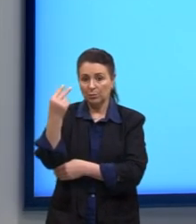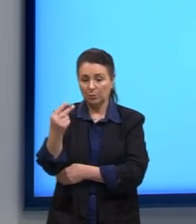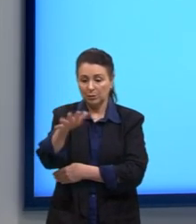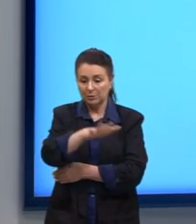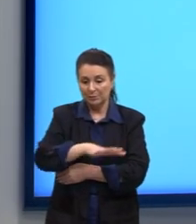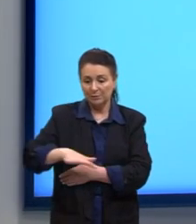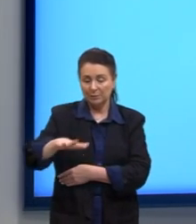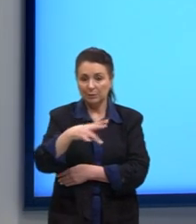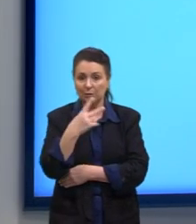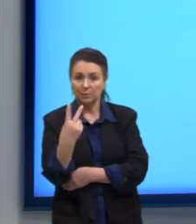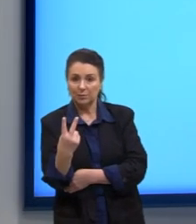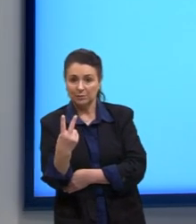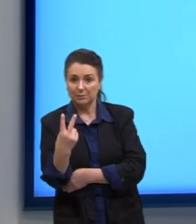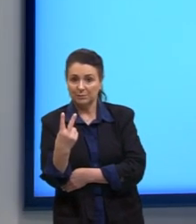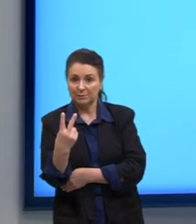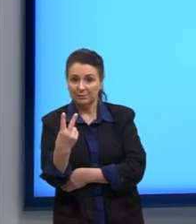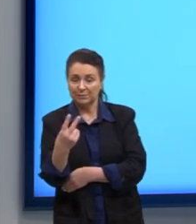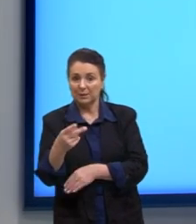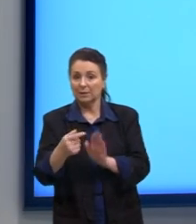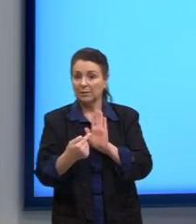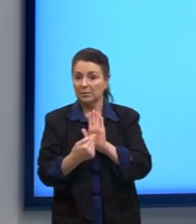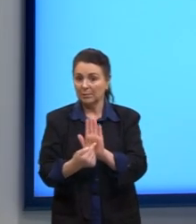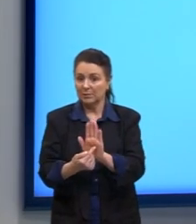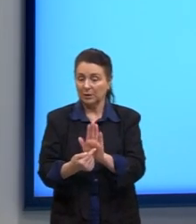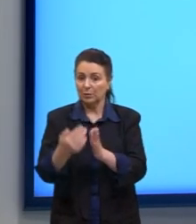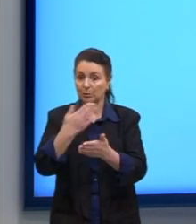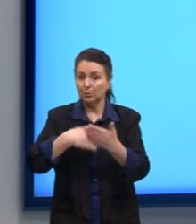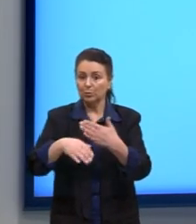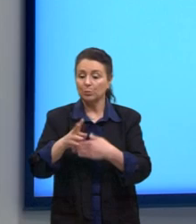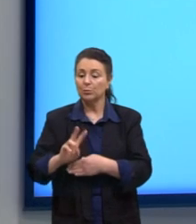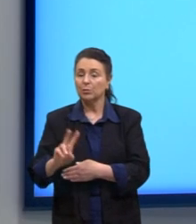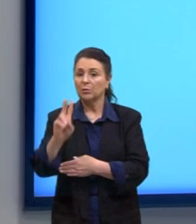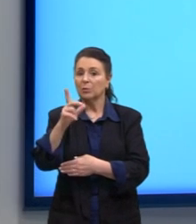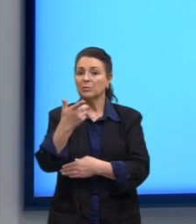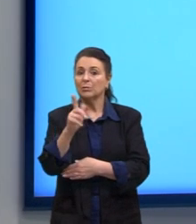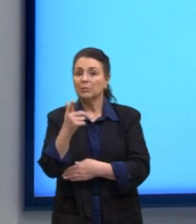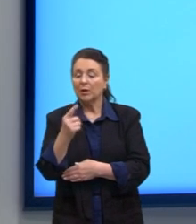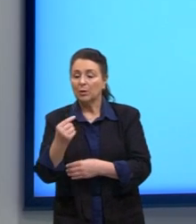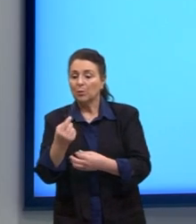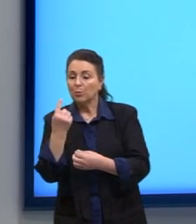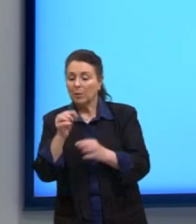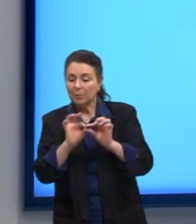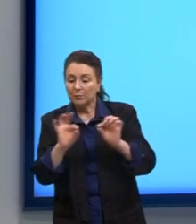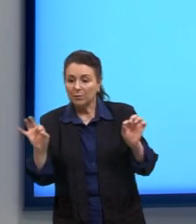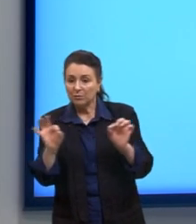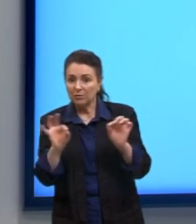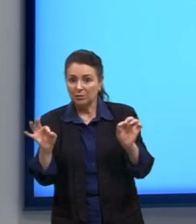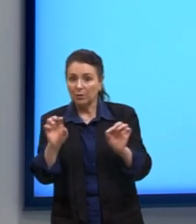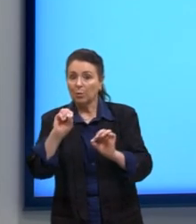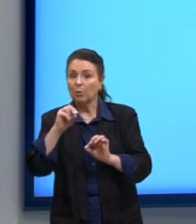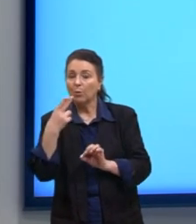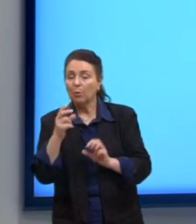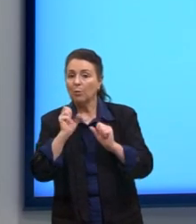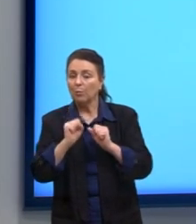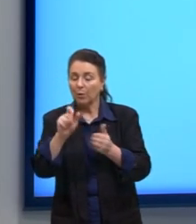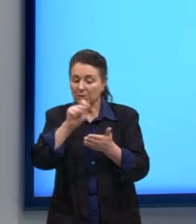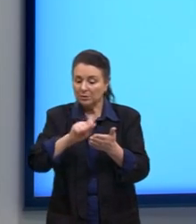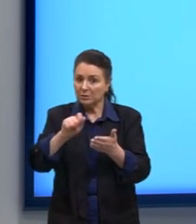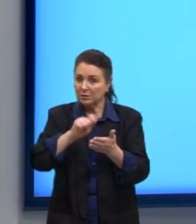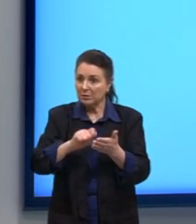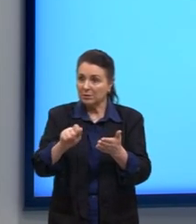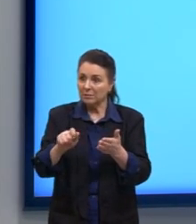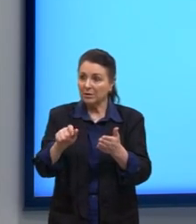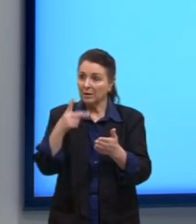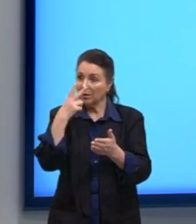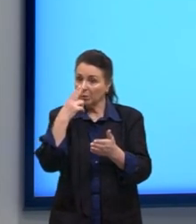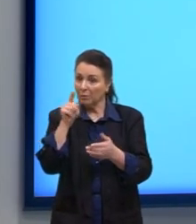refratado tá todos esses valores então eles não têm unidade de medida Ou a gente pode escrever dessa forma aqui